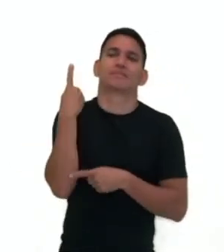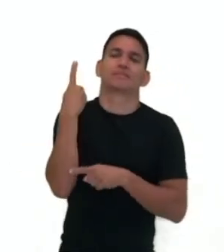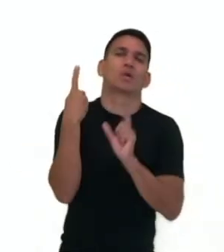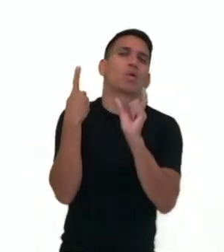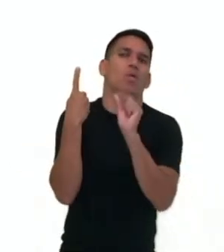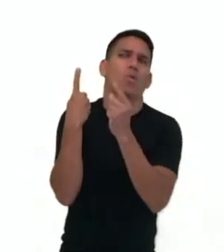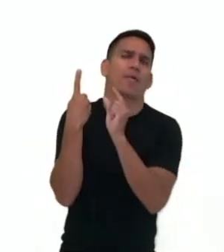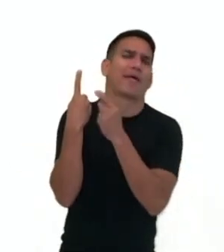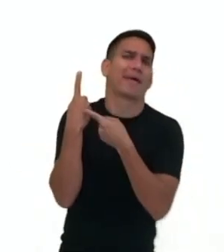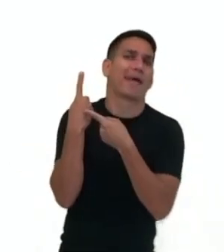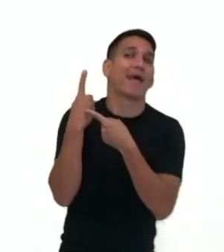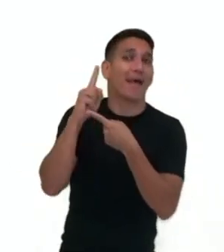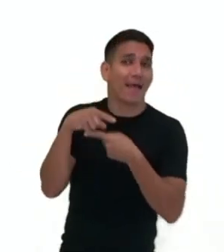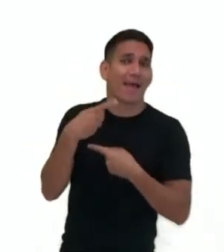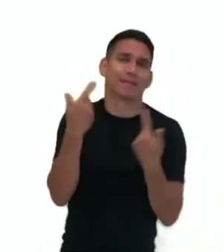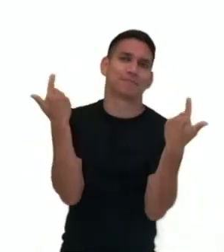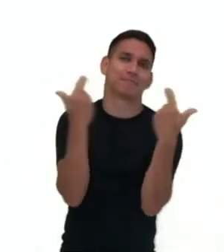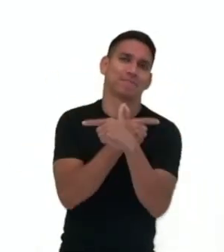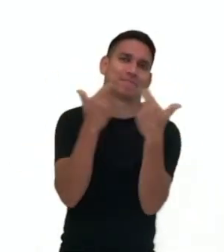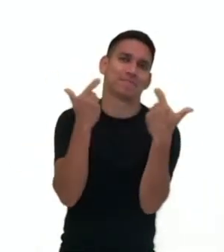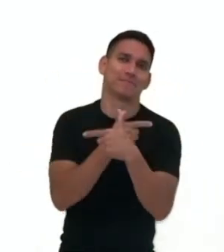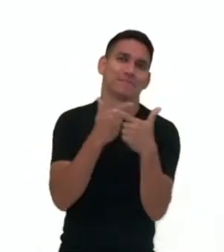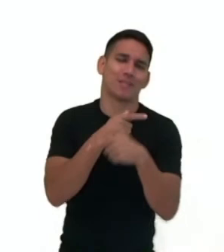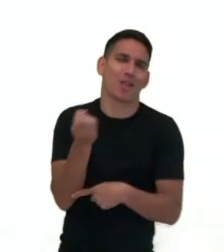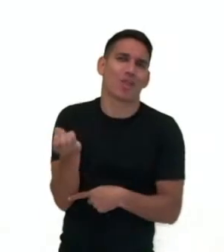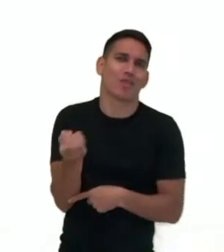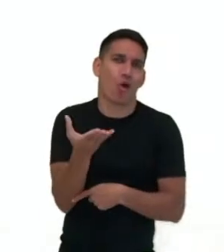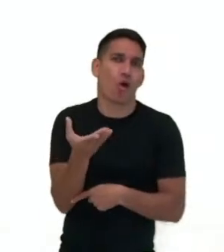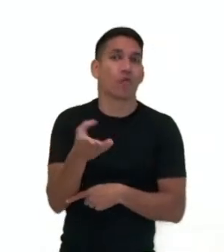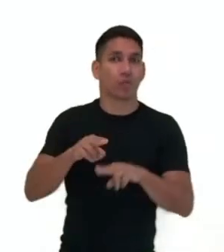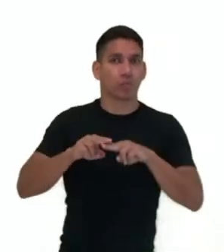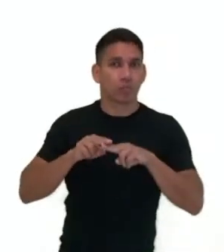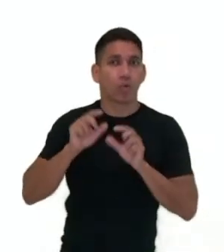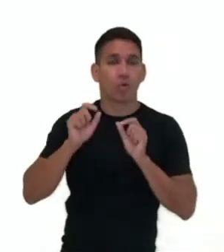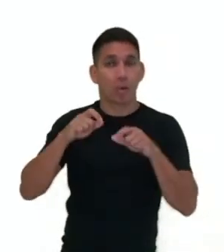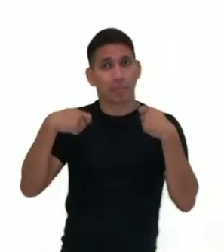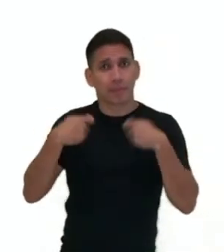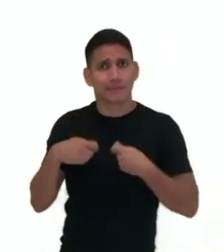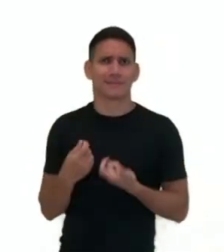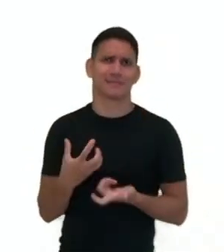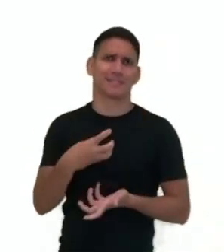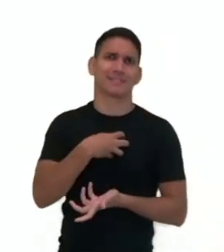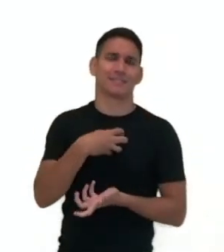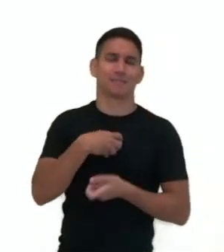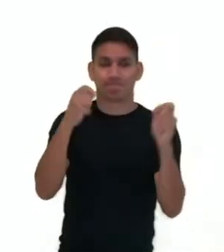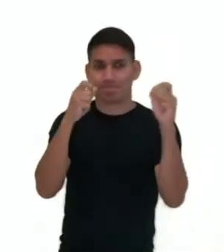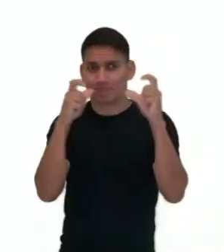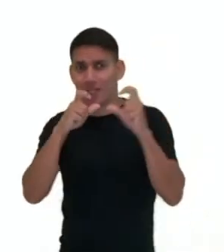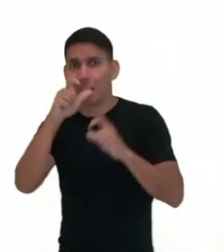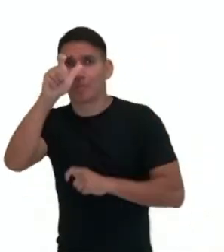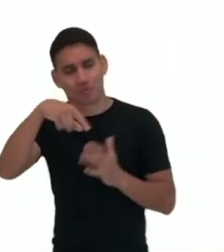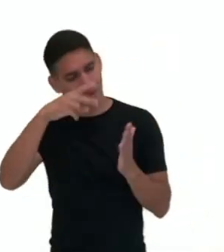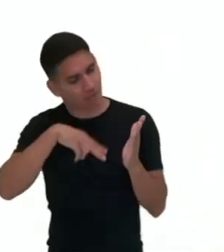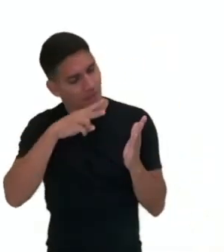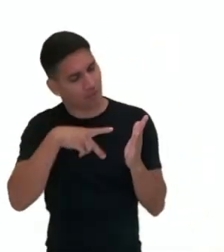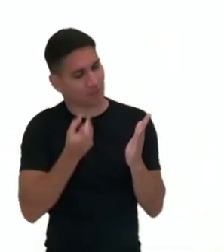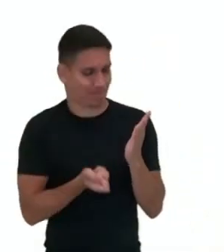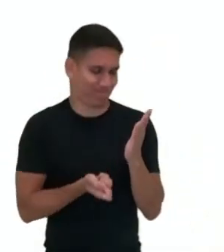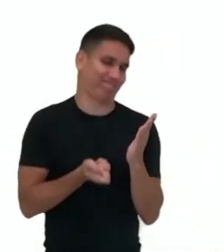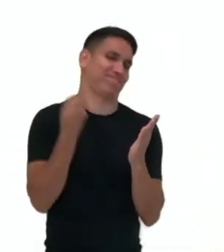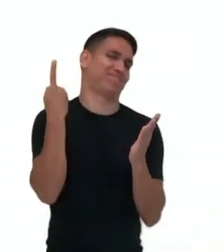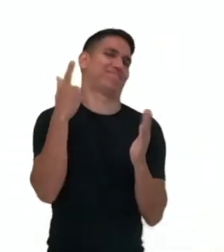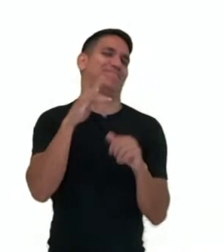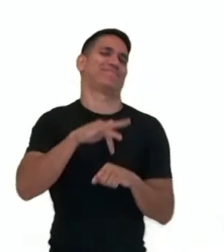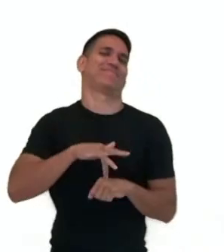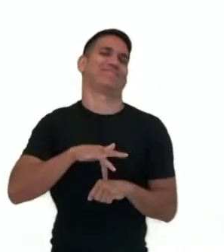que é algo engraçado, inusitado, certo? Precisa chamar a atenção de quem está lendo aquele caos ou